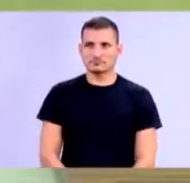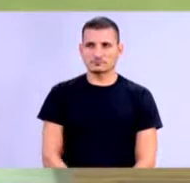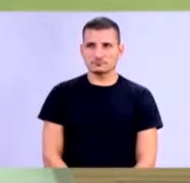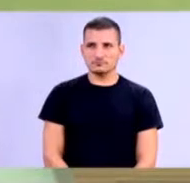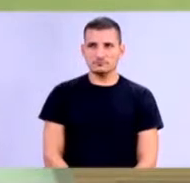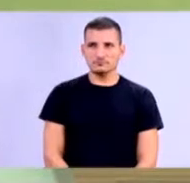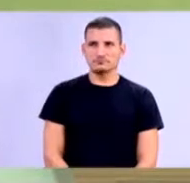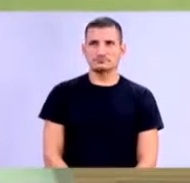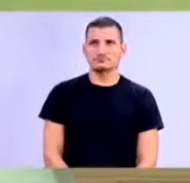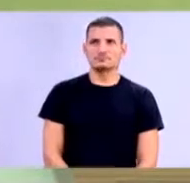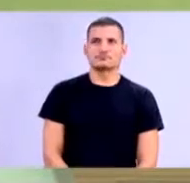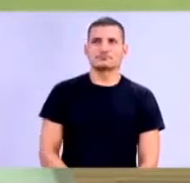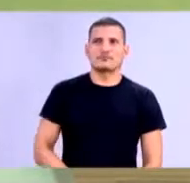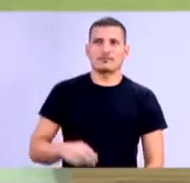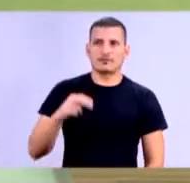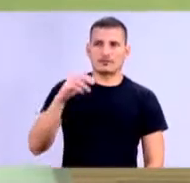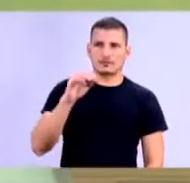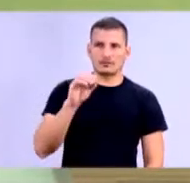Nova Mamoré